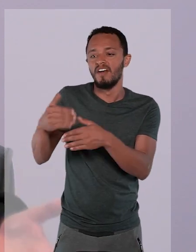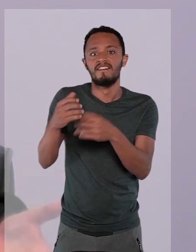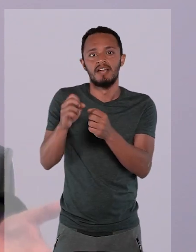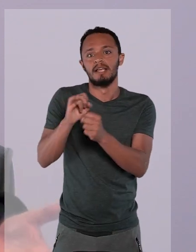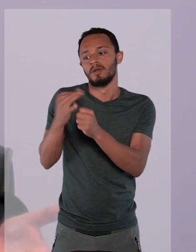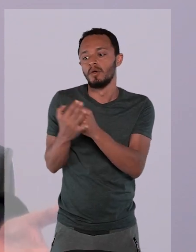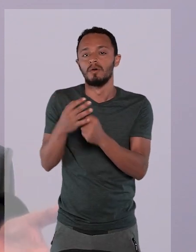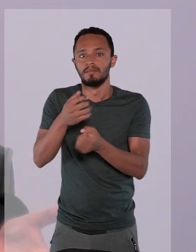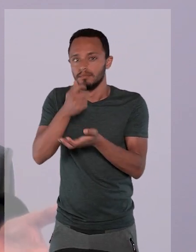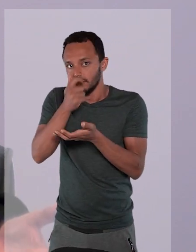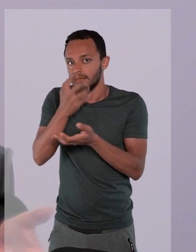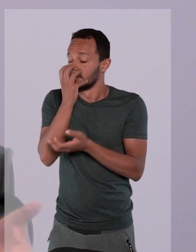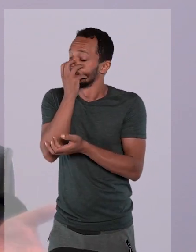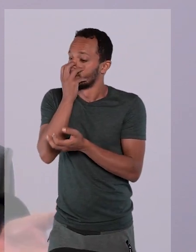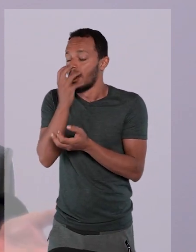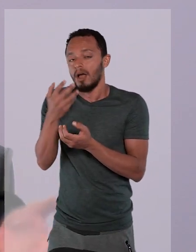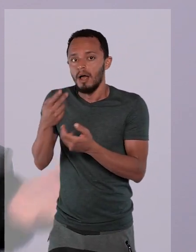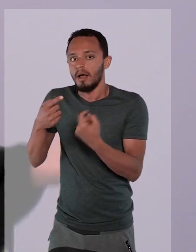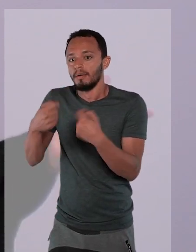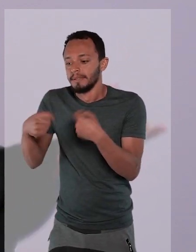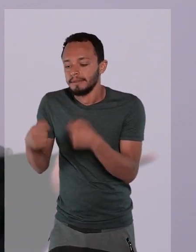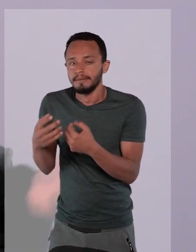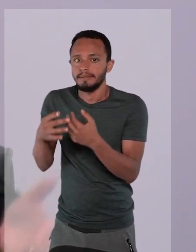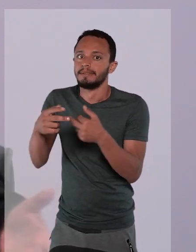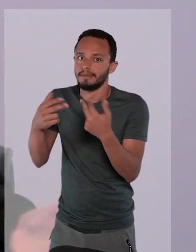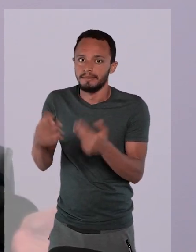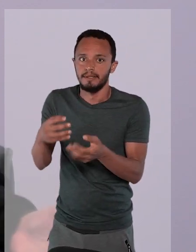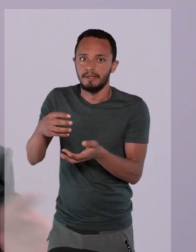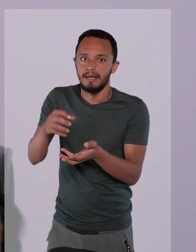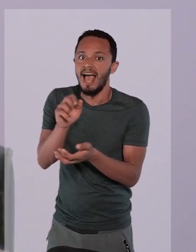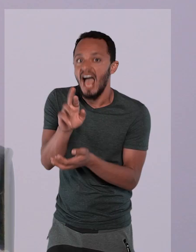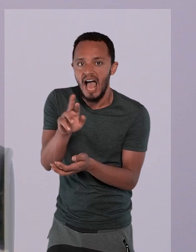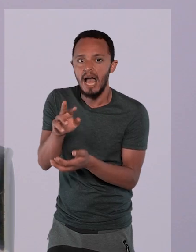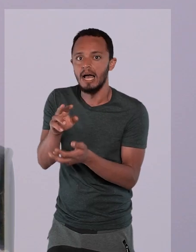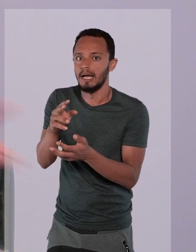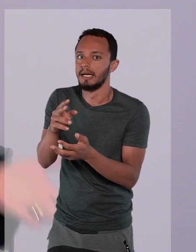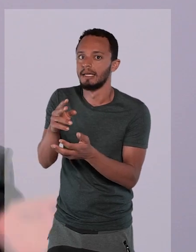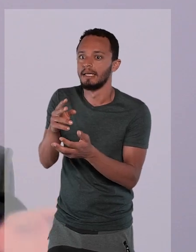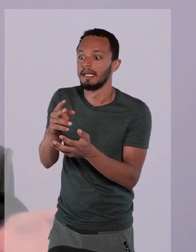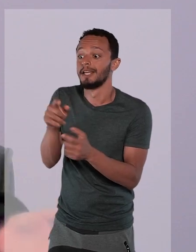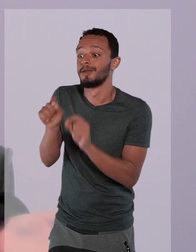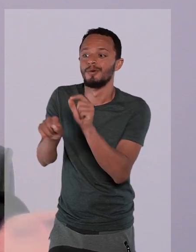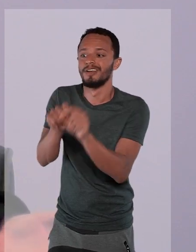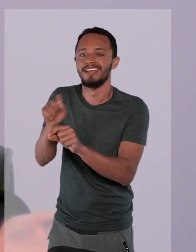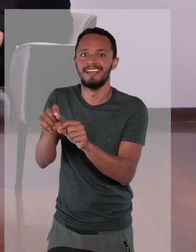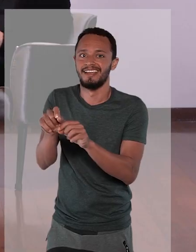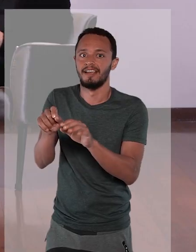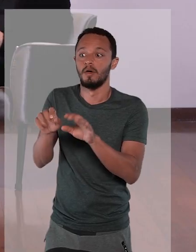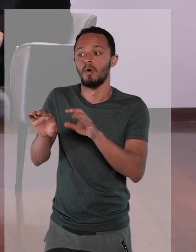escândalo, e a gente trabalhando para ele. Aí eu liguei para o Temporão, falei, olha, vamos pedir para extinguir o nosso